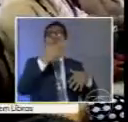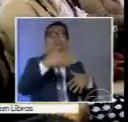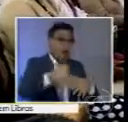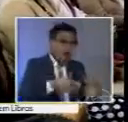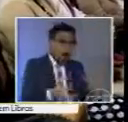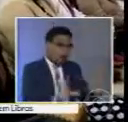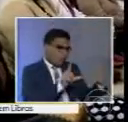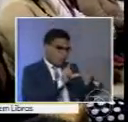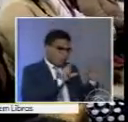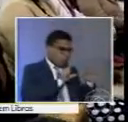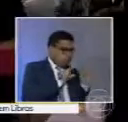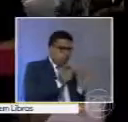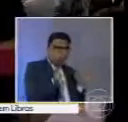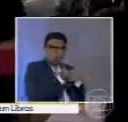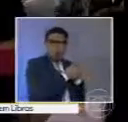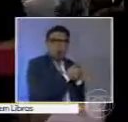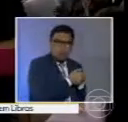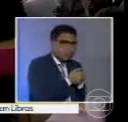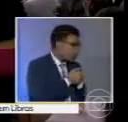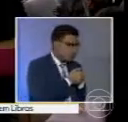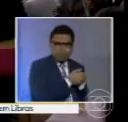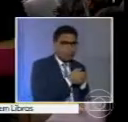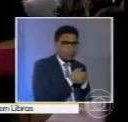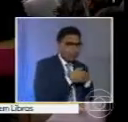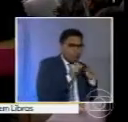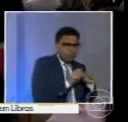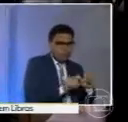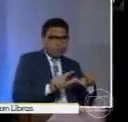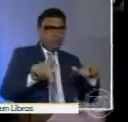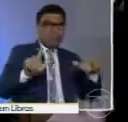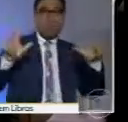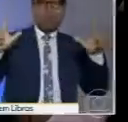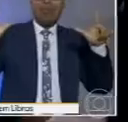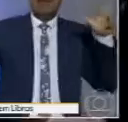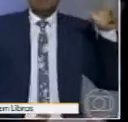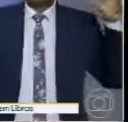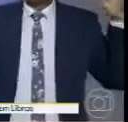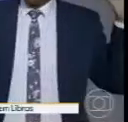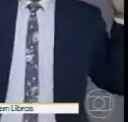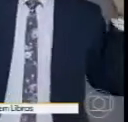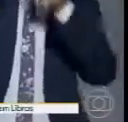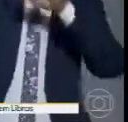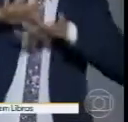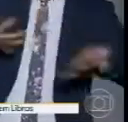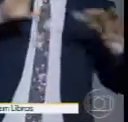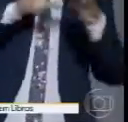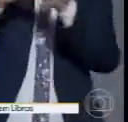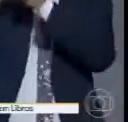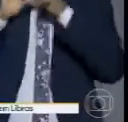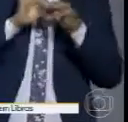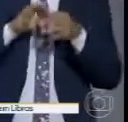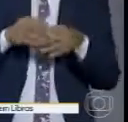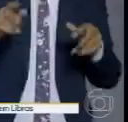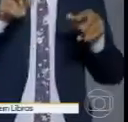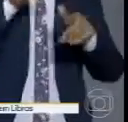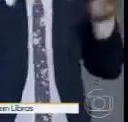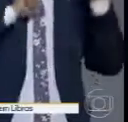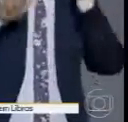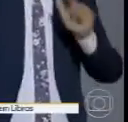ela não fique mais escondida num cantinho qualquer. E passe a fazer parte do todo. Com chances